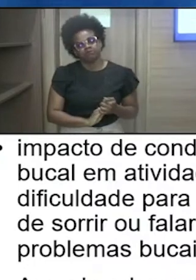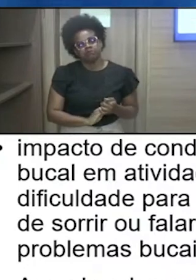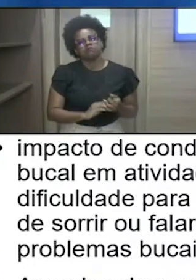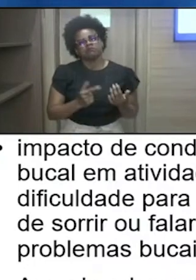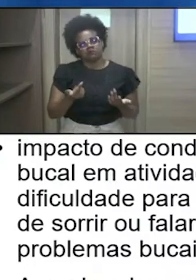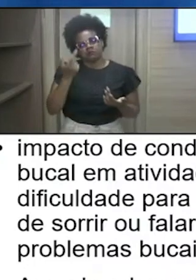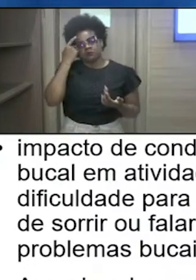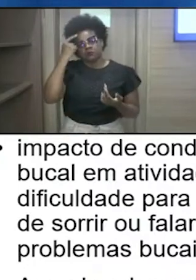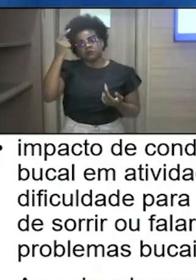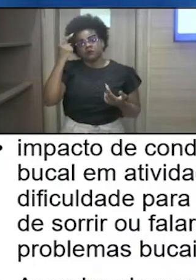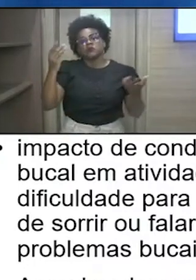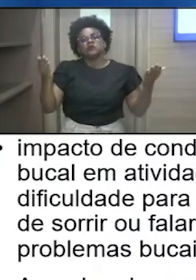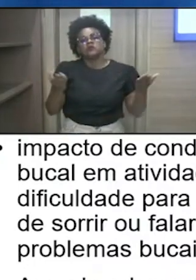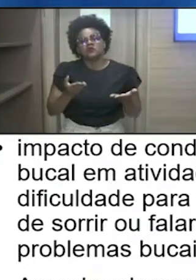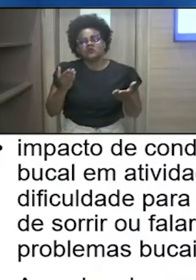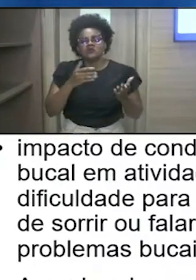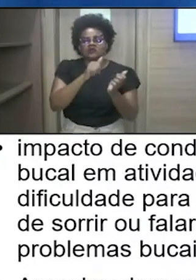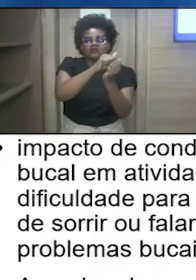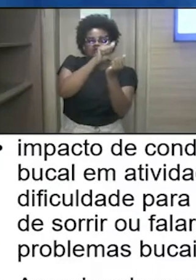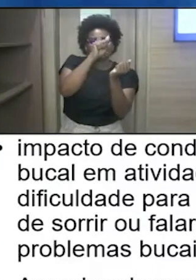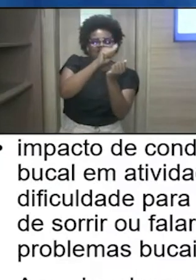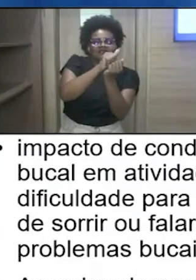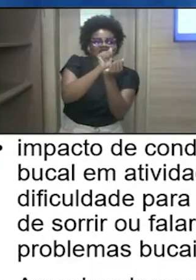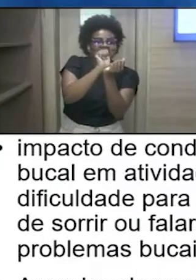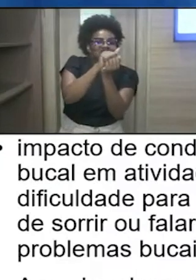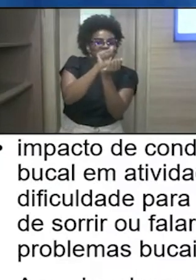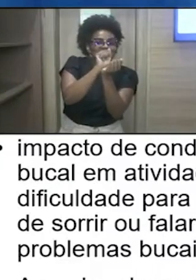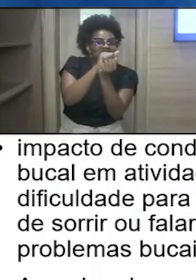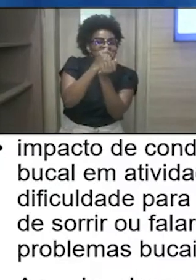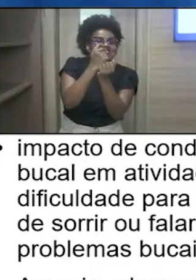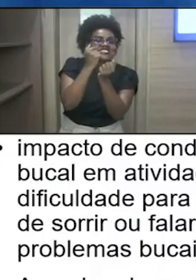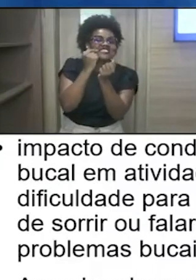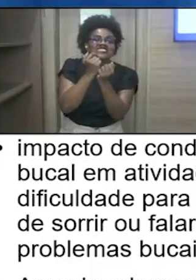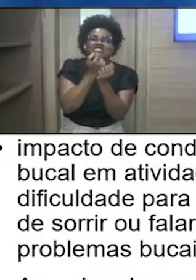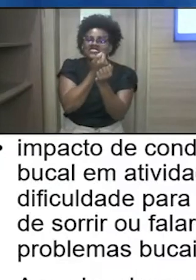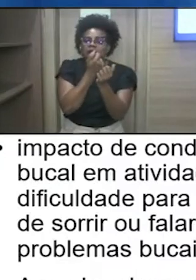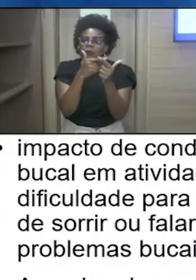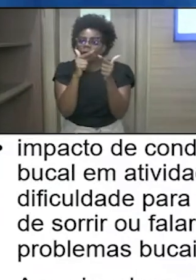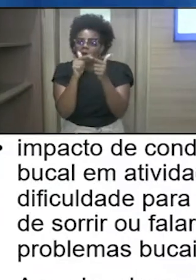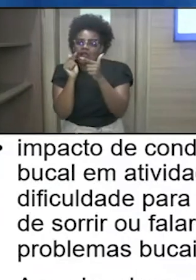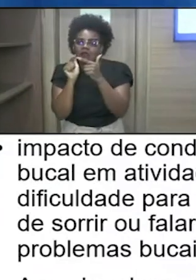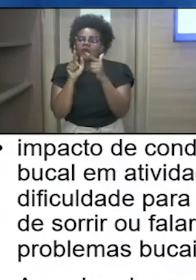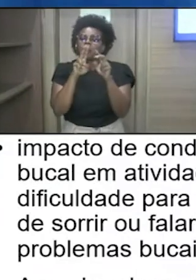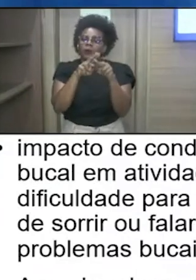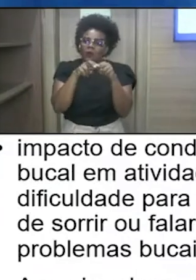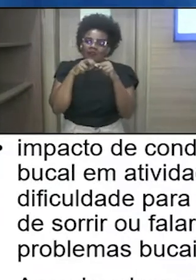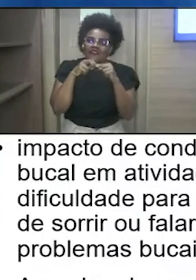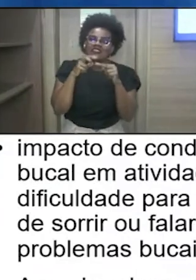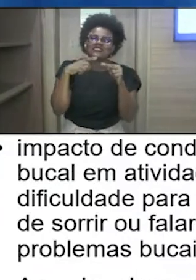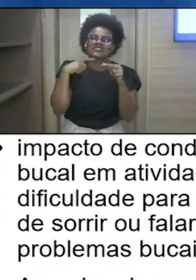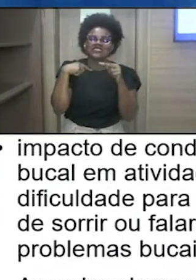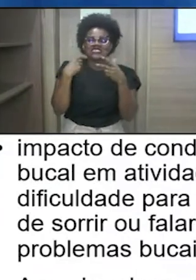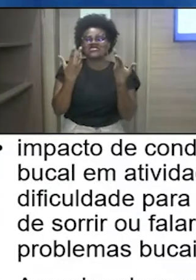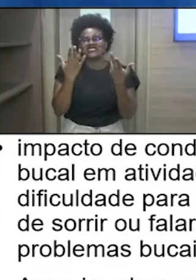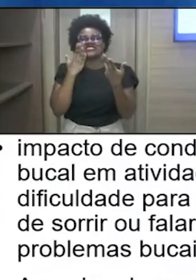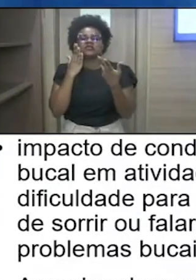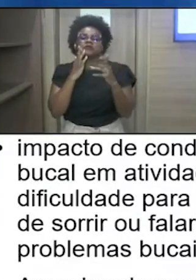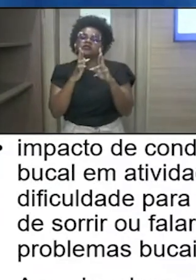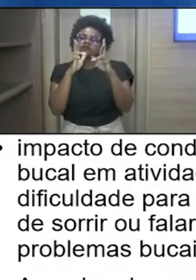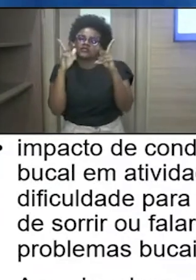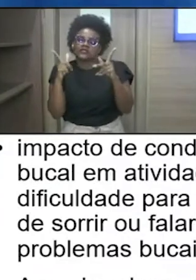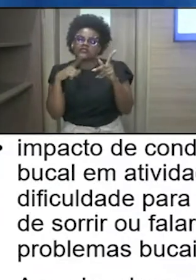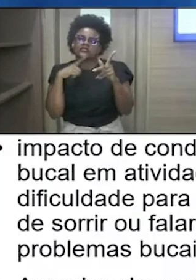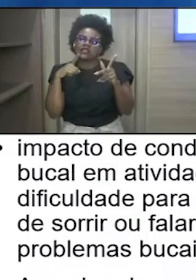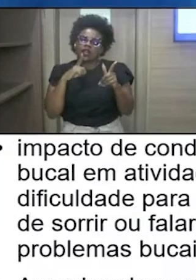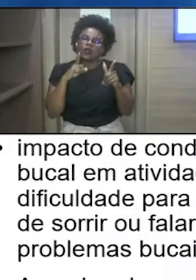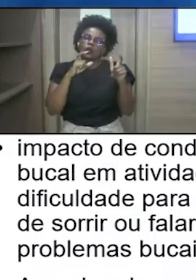Lembrando, então, que esse uso de dentadura ele provoca grandes problemas, especialmente estomatites por dentadura. Há uma diferença, como eu apontei, em